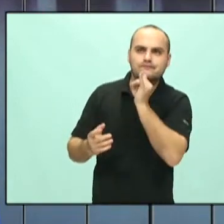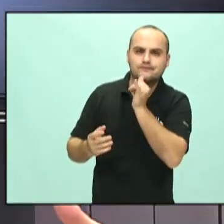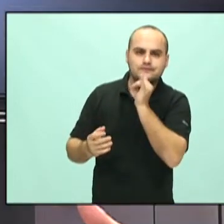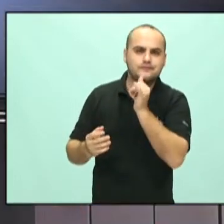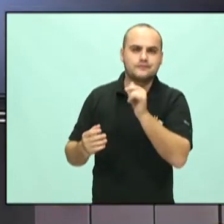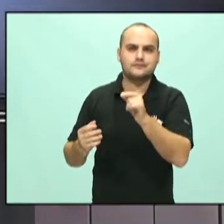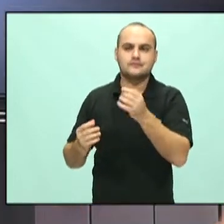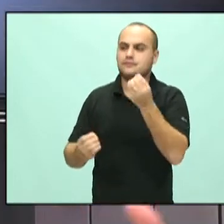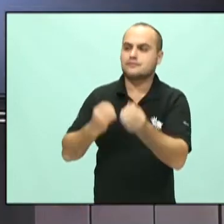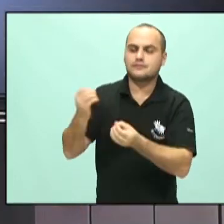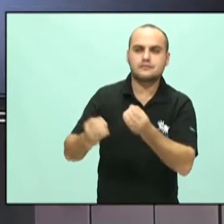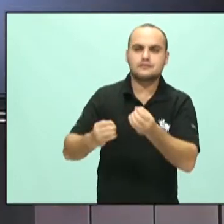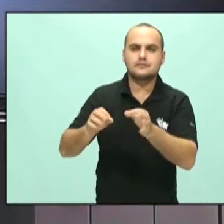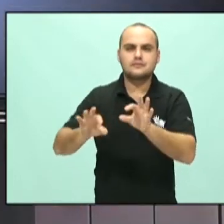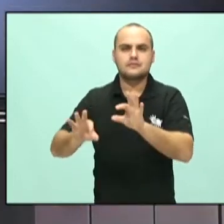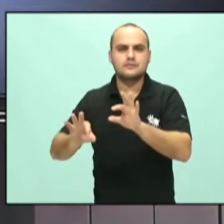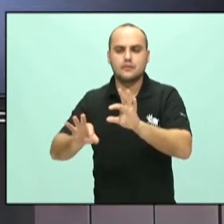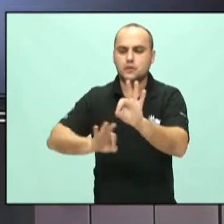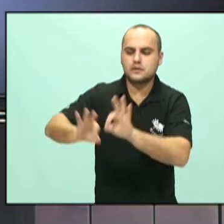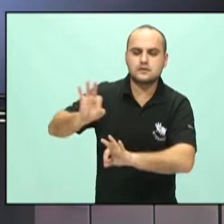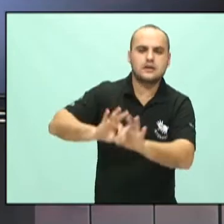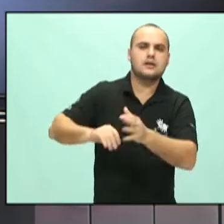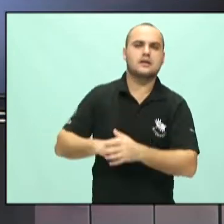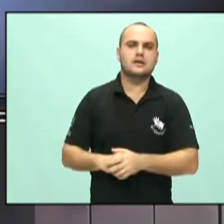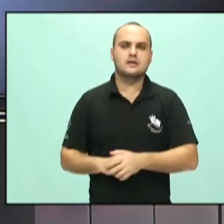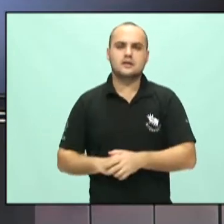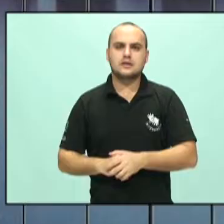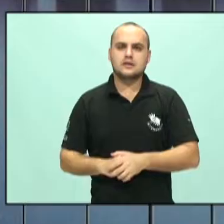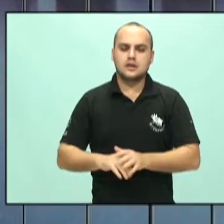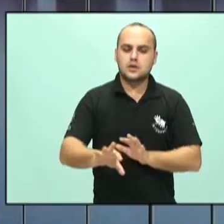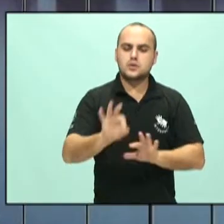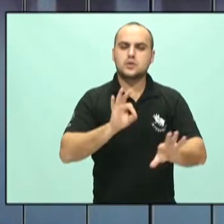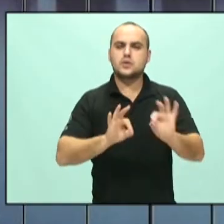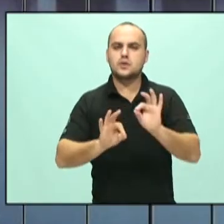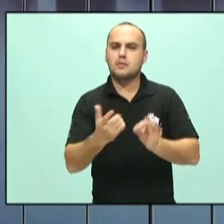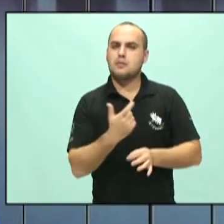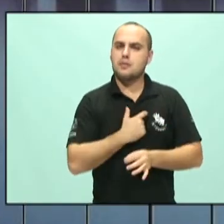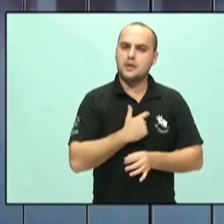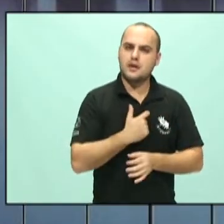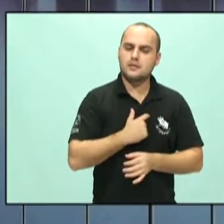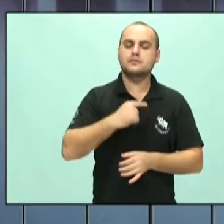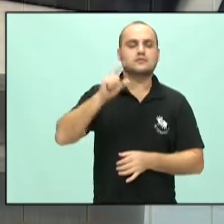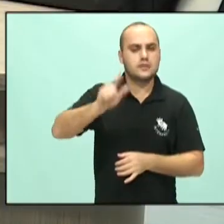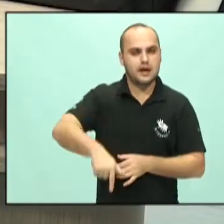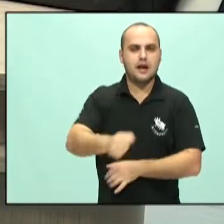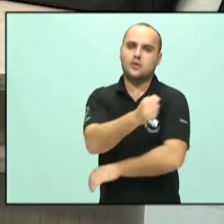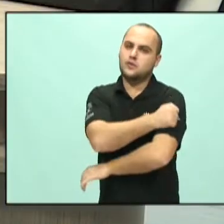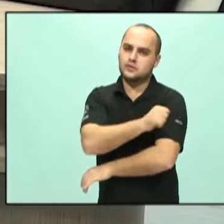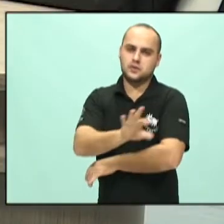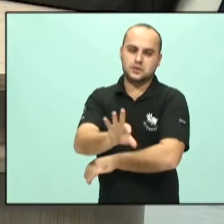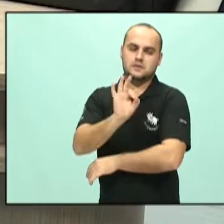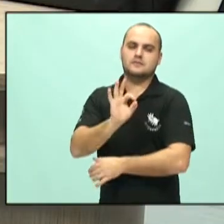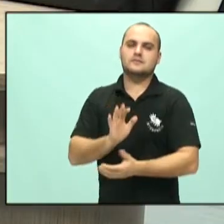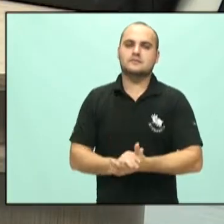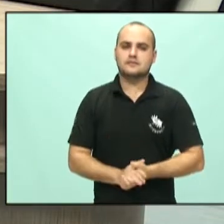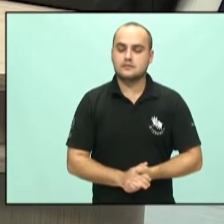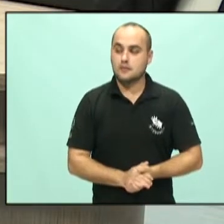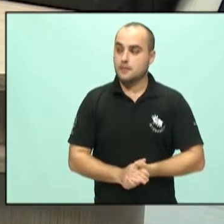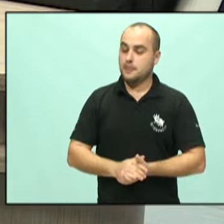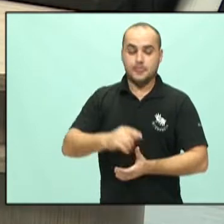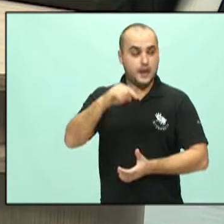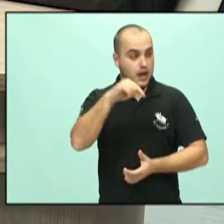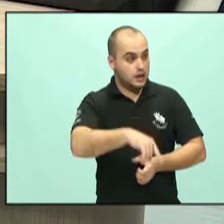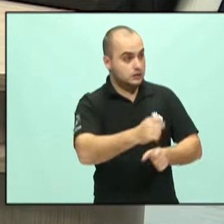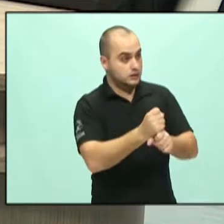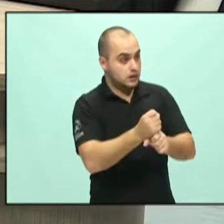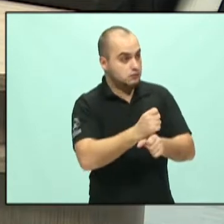como é que vai ser organizado, as categorias que vão ser premiadas na mostra competitiva. Então, é todo organizado realmente pelos alunos. A edição deste ano traz algum tema